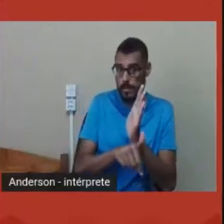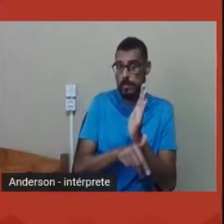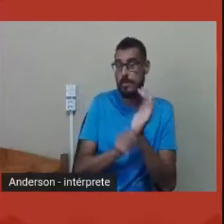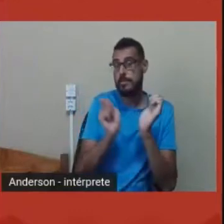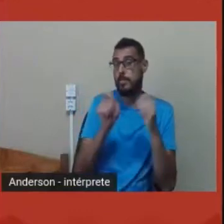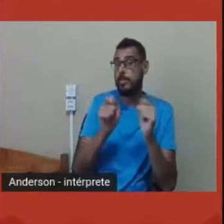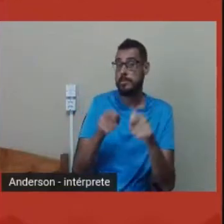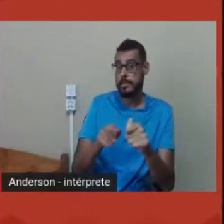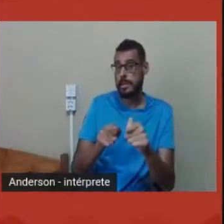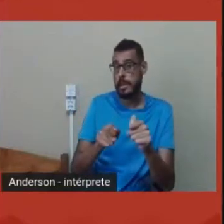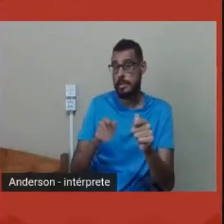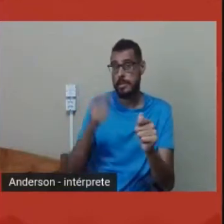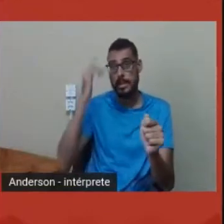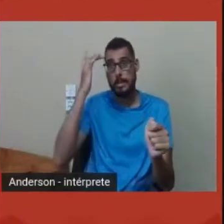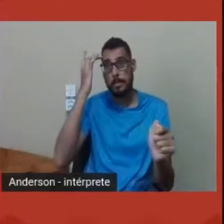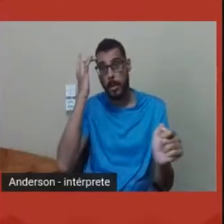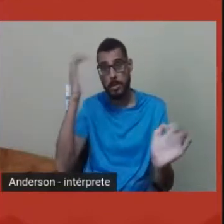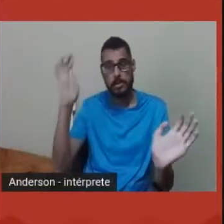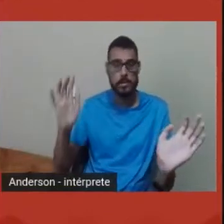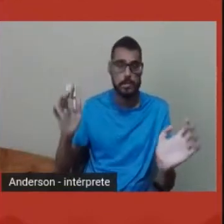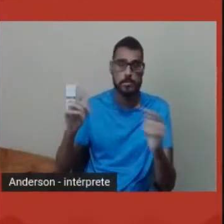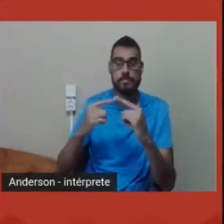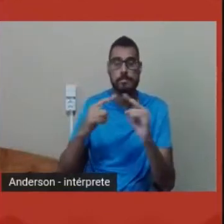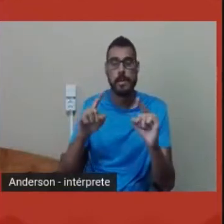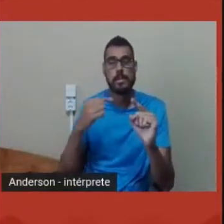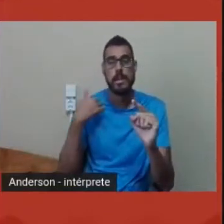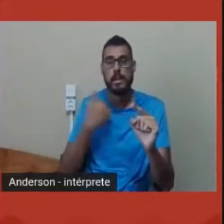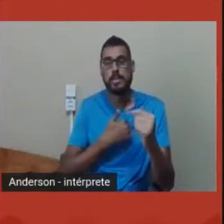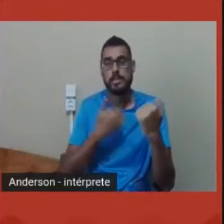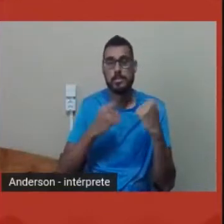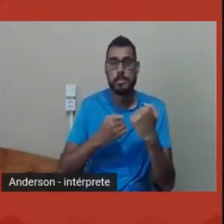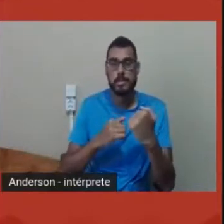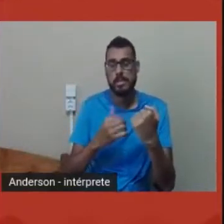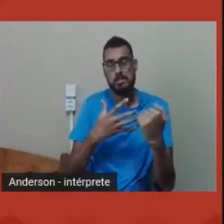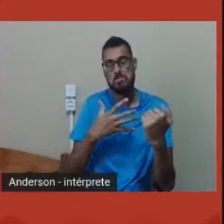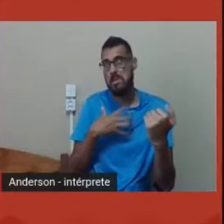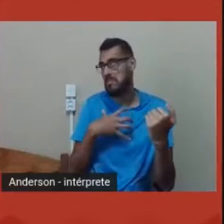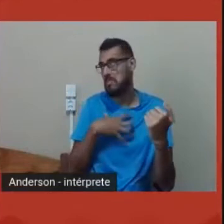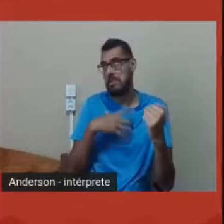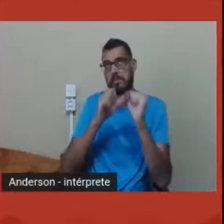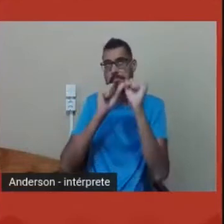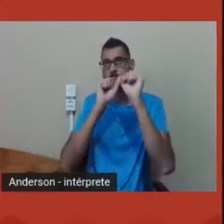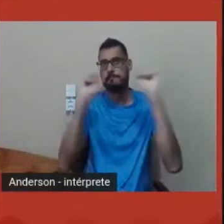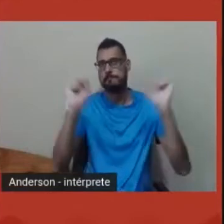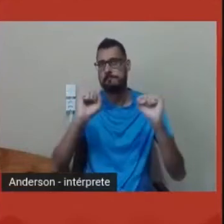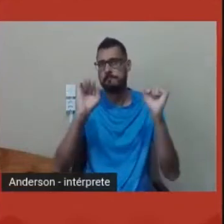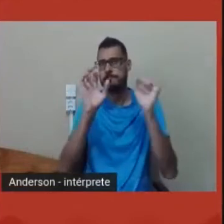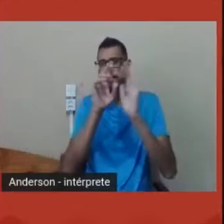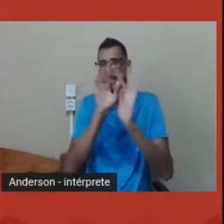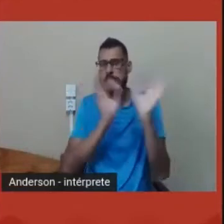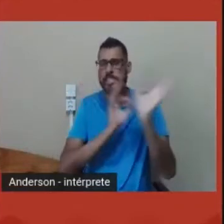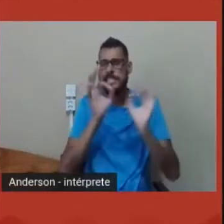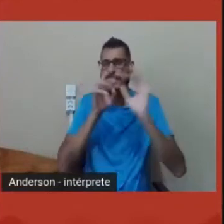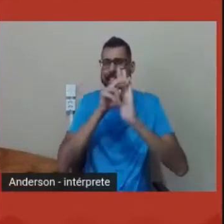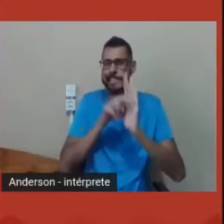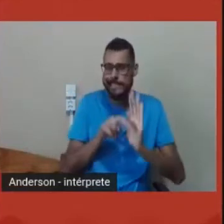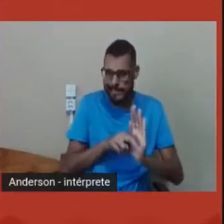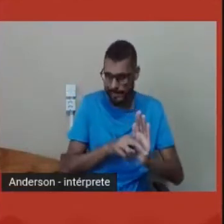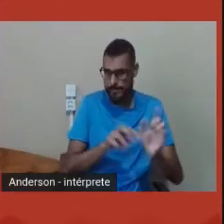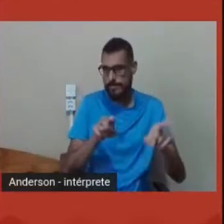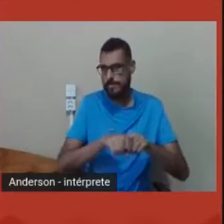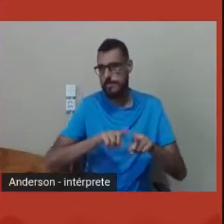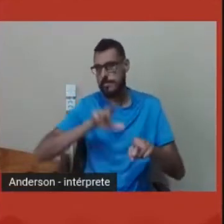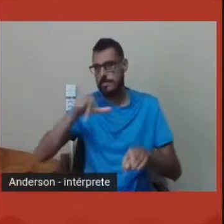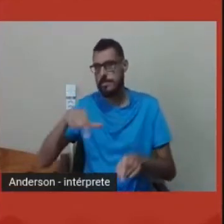mas a gente precisa passar ainda a sistematizar isso de alguma forma, né? E ainda tem um formulário para